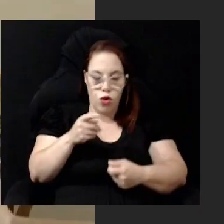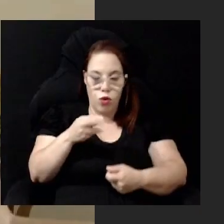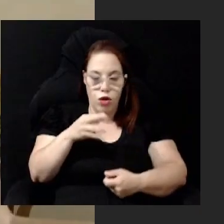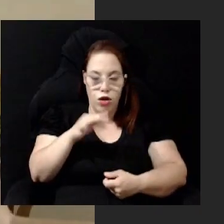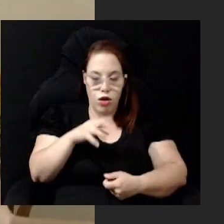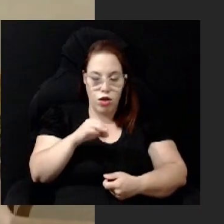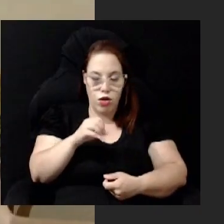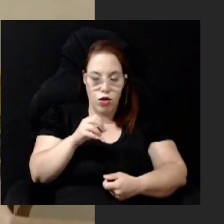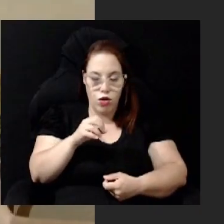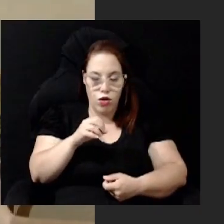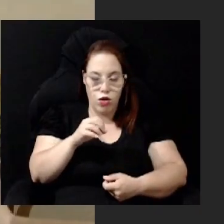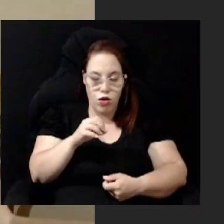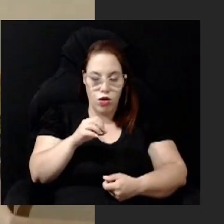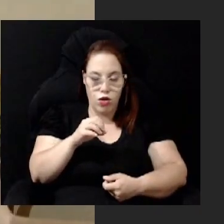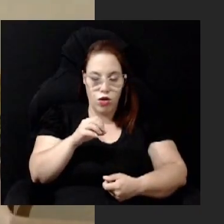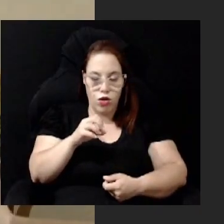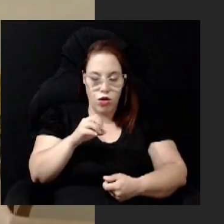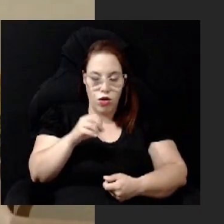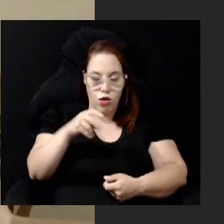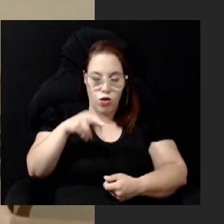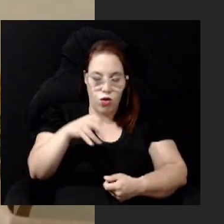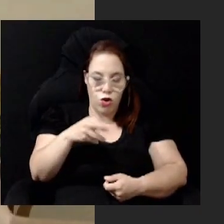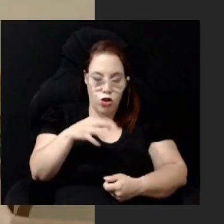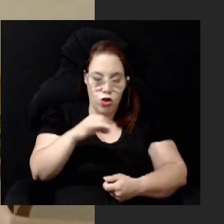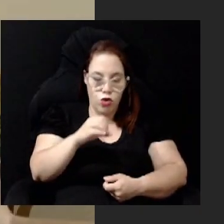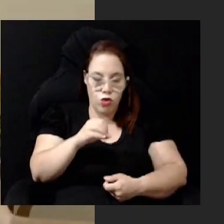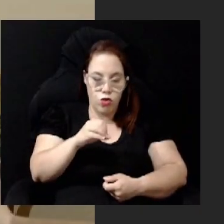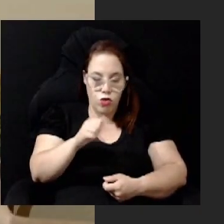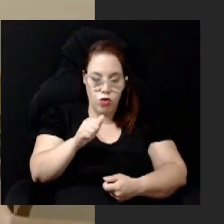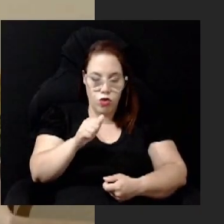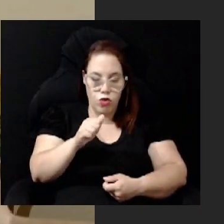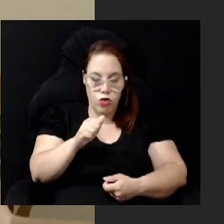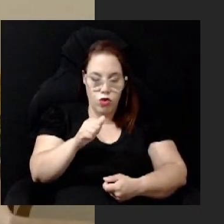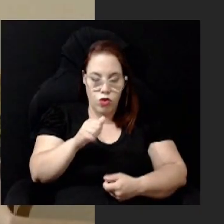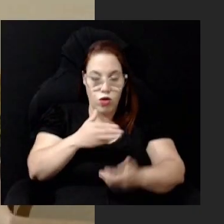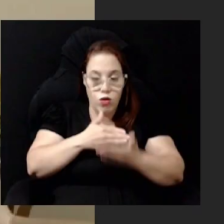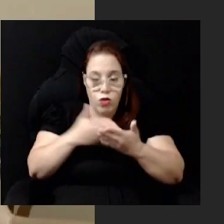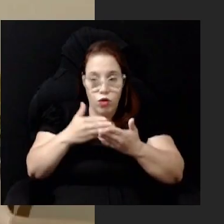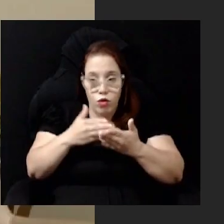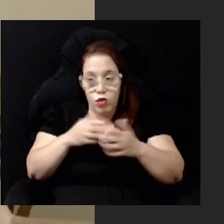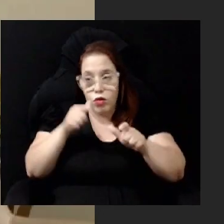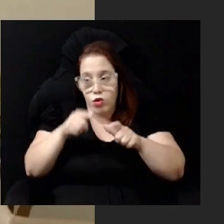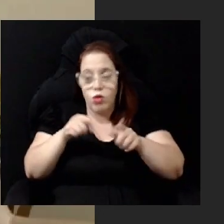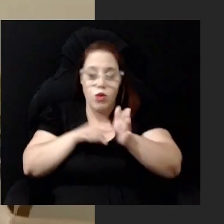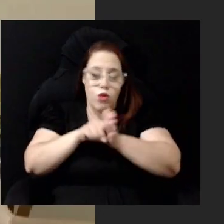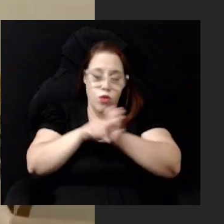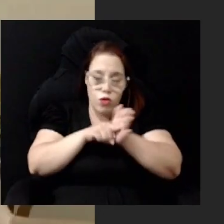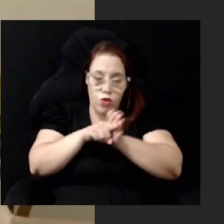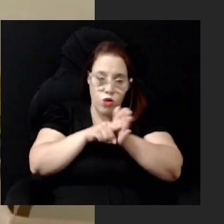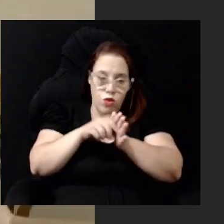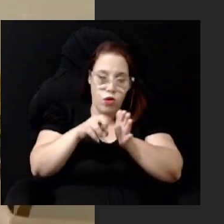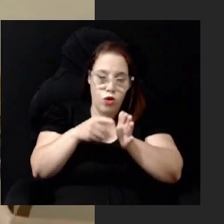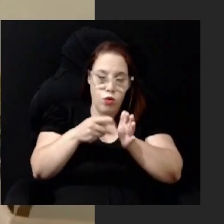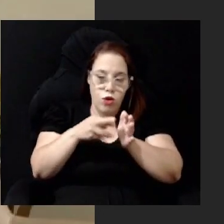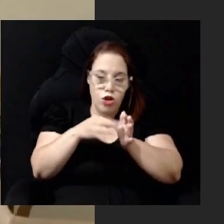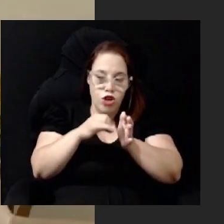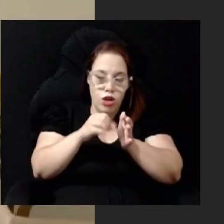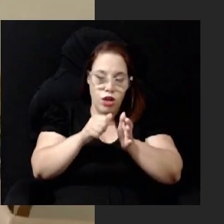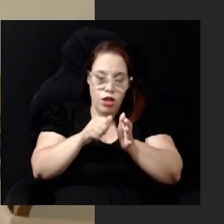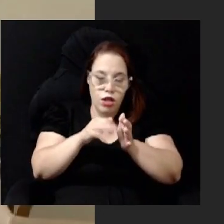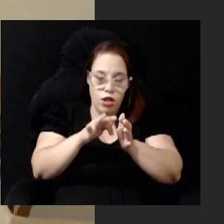desses profissionais ela é menor. Então, geralmente, quem vai dar início a essa investigação é um ortopedista